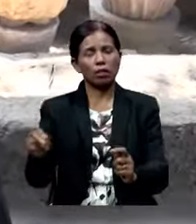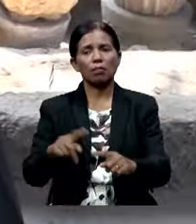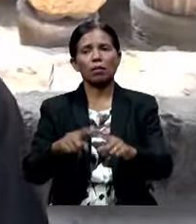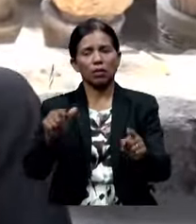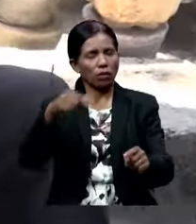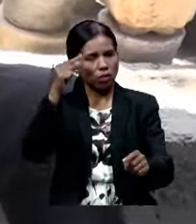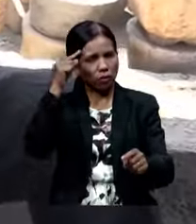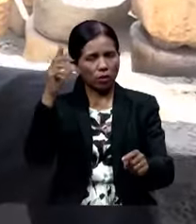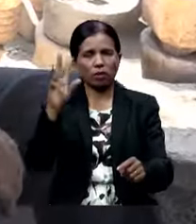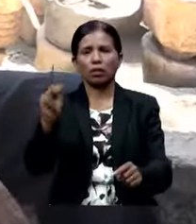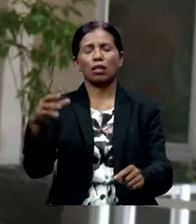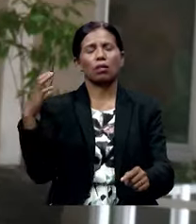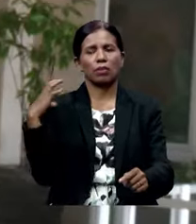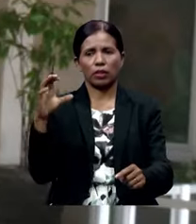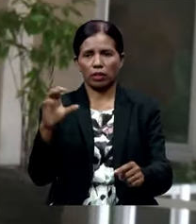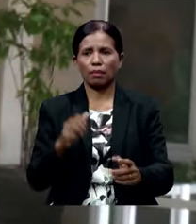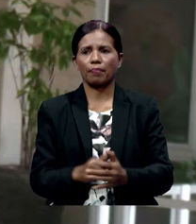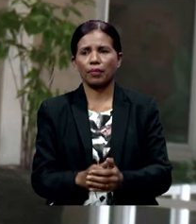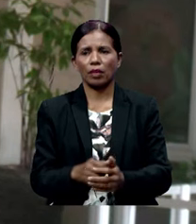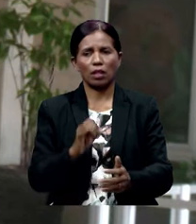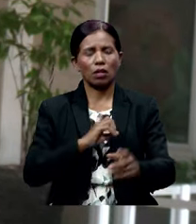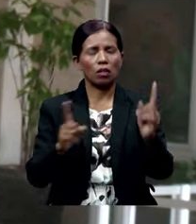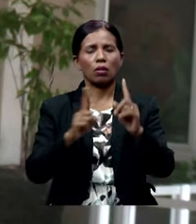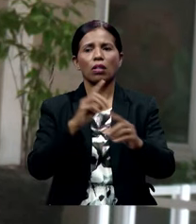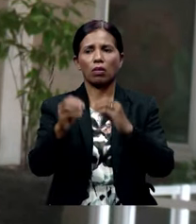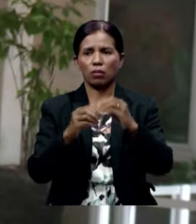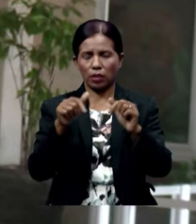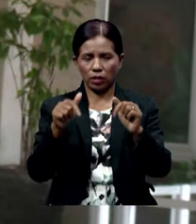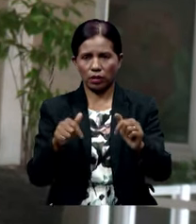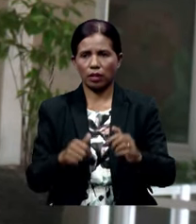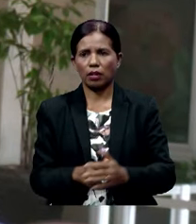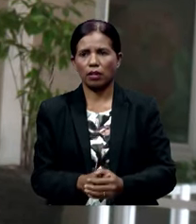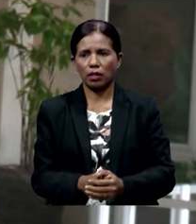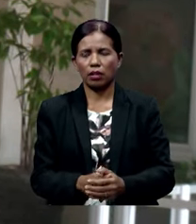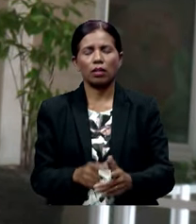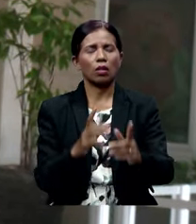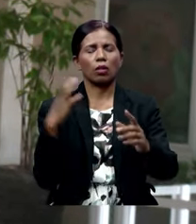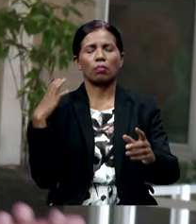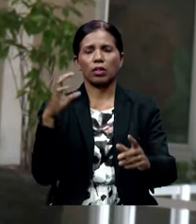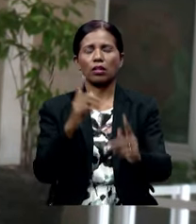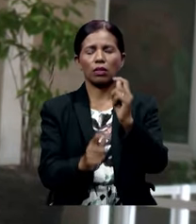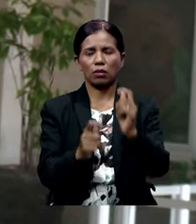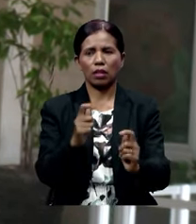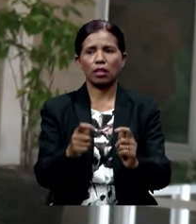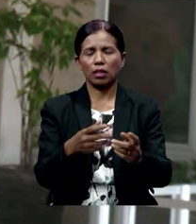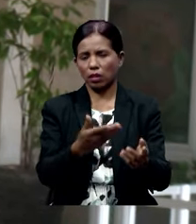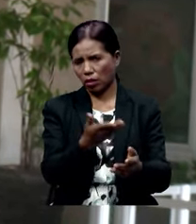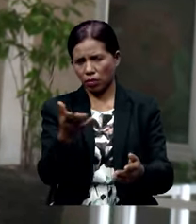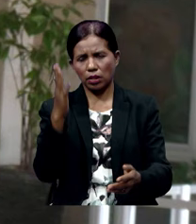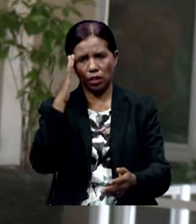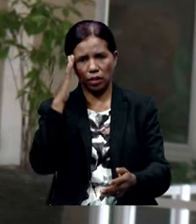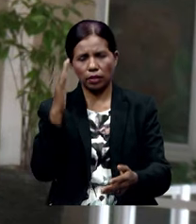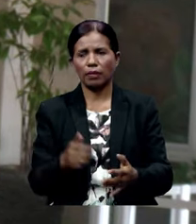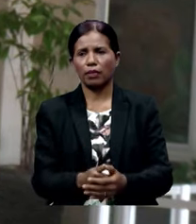nia competência hala comentário para neta para las competência tribunal nem para atu cria condição. Tu macam mana? Nee,